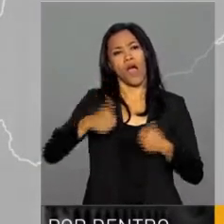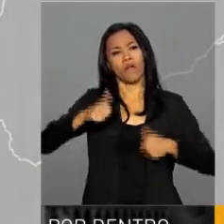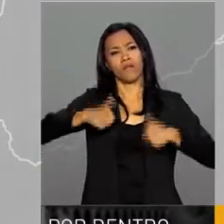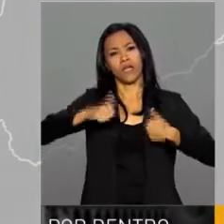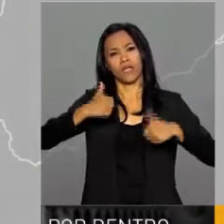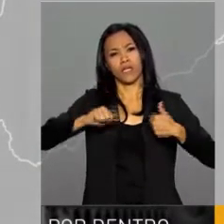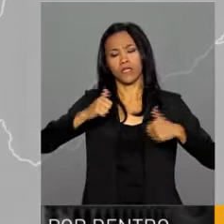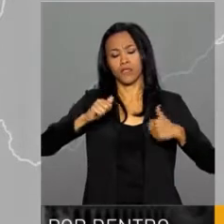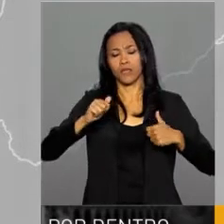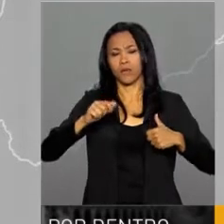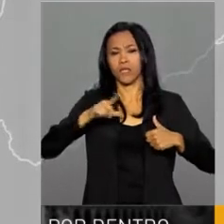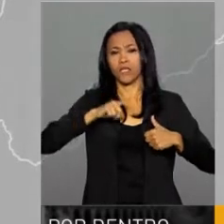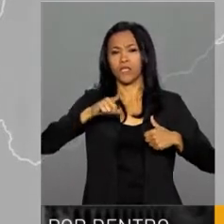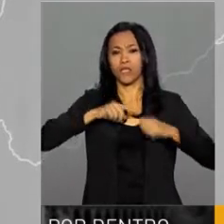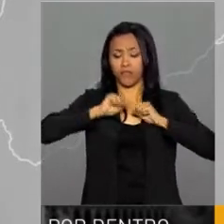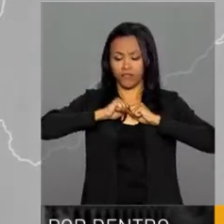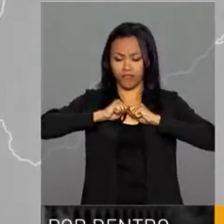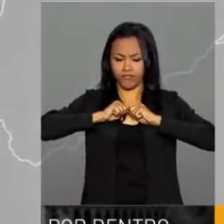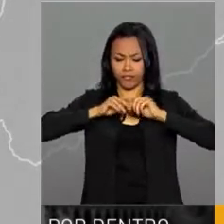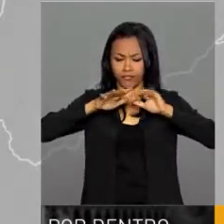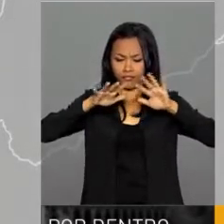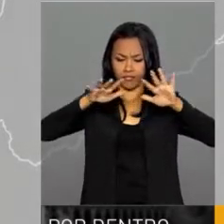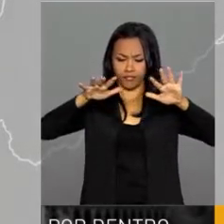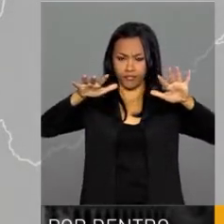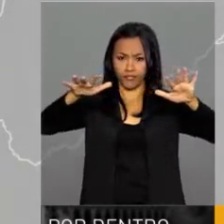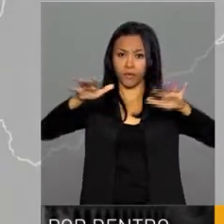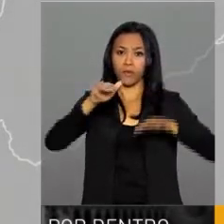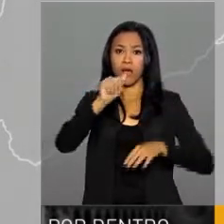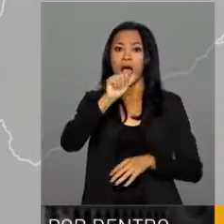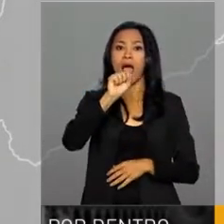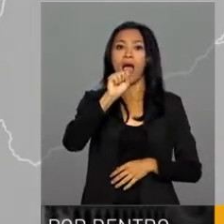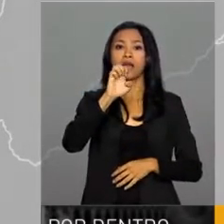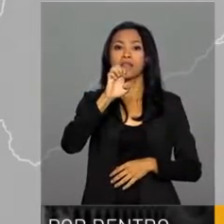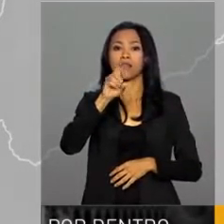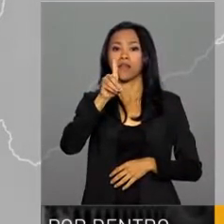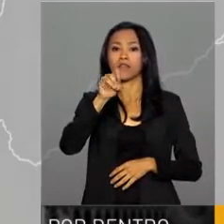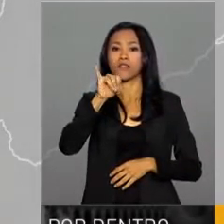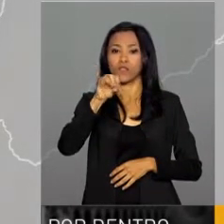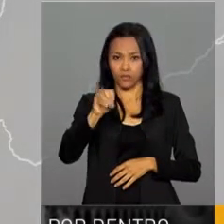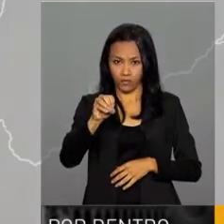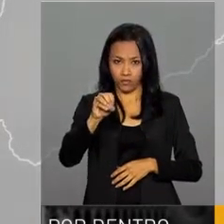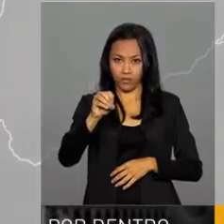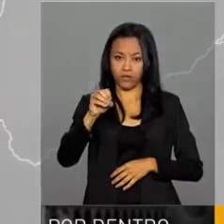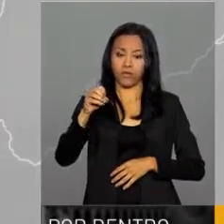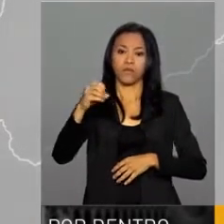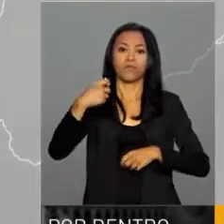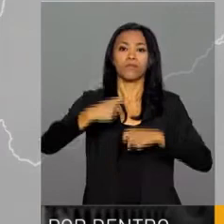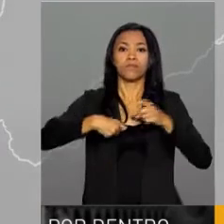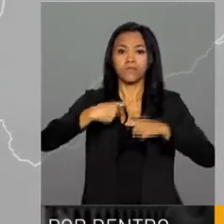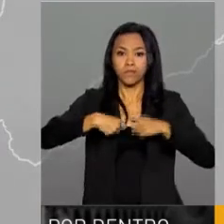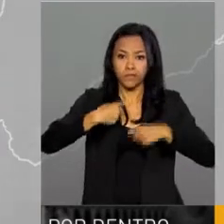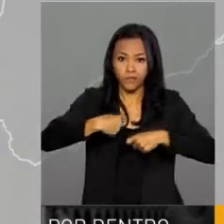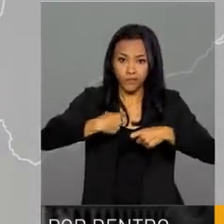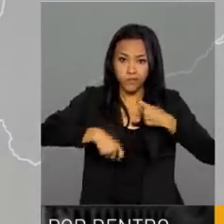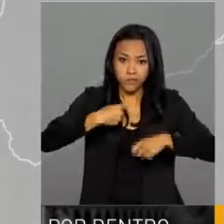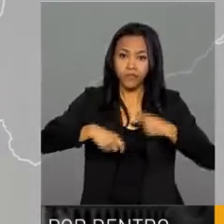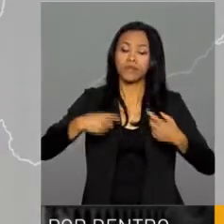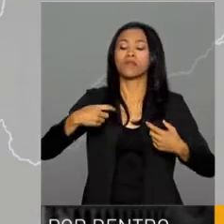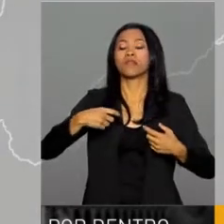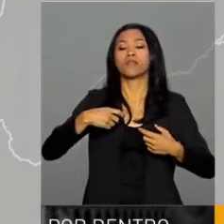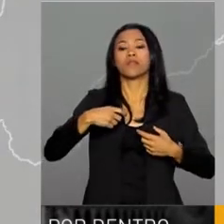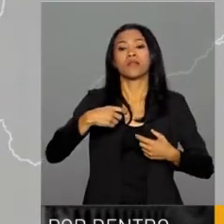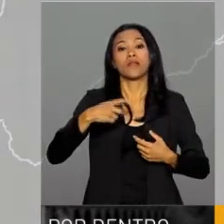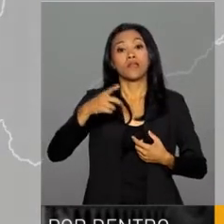internacional a questão do assédio sexual que vem sendo denunciado o mulheres americanas depois